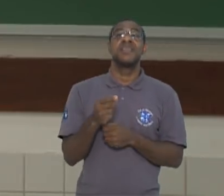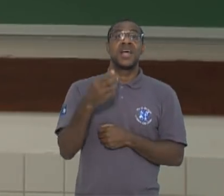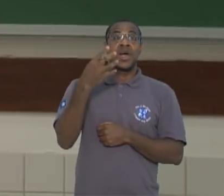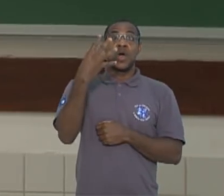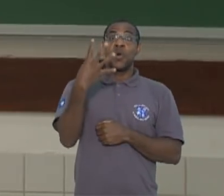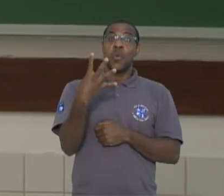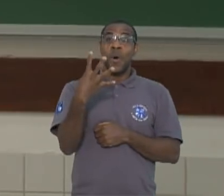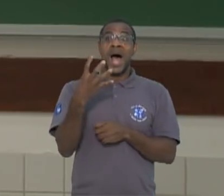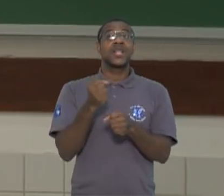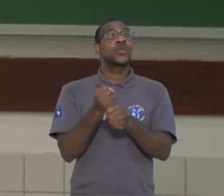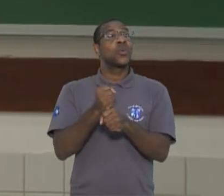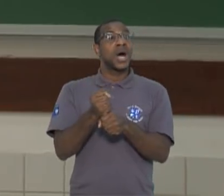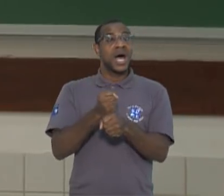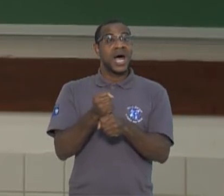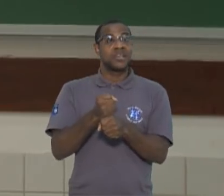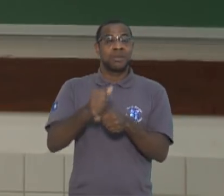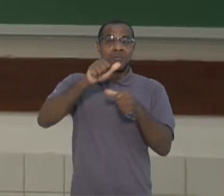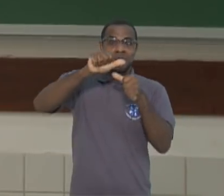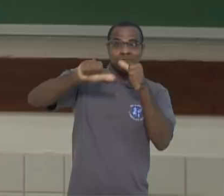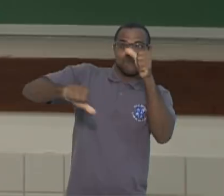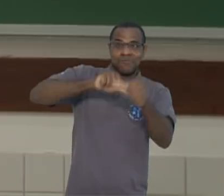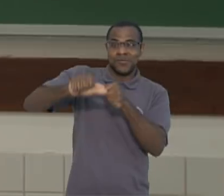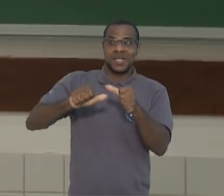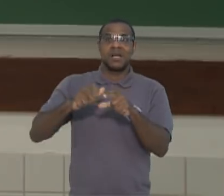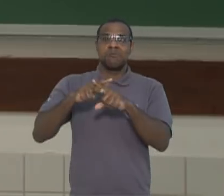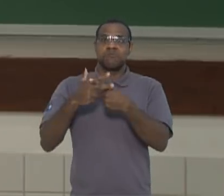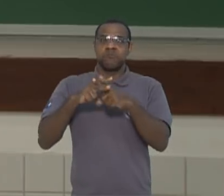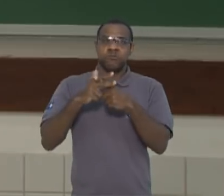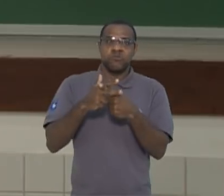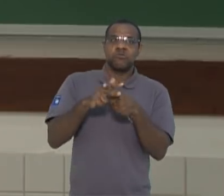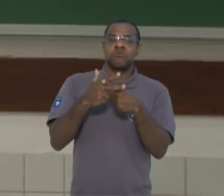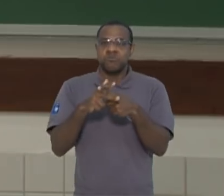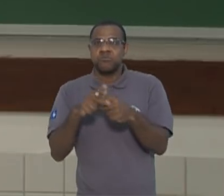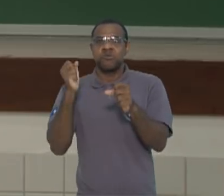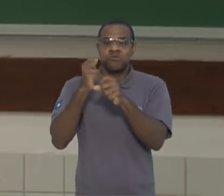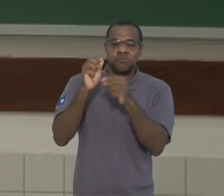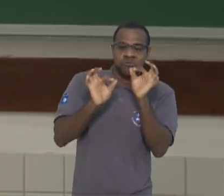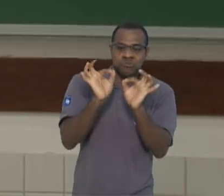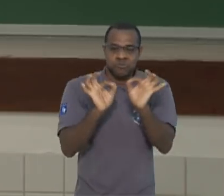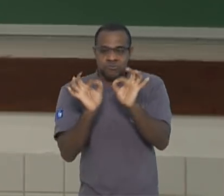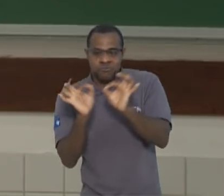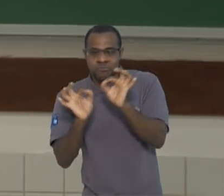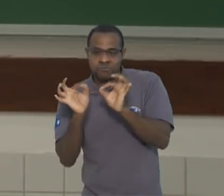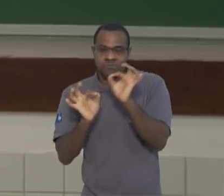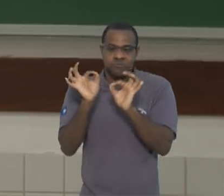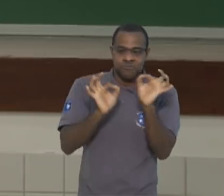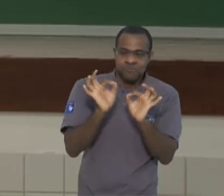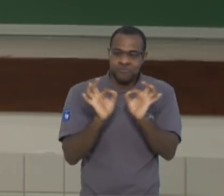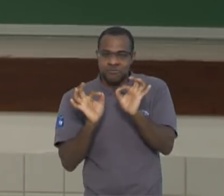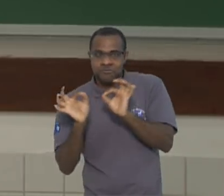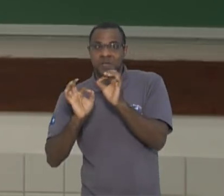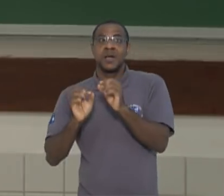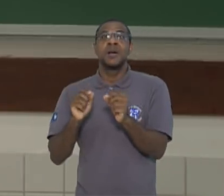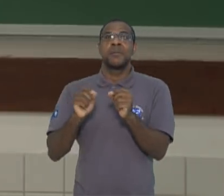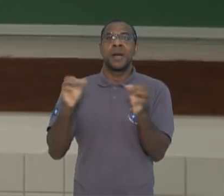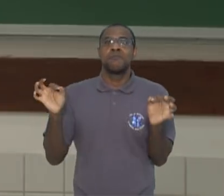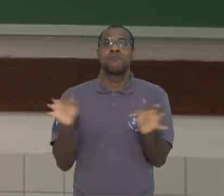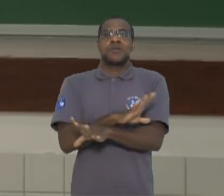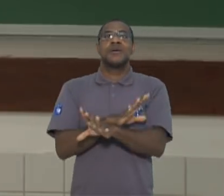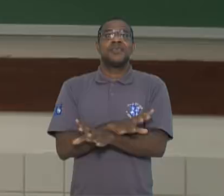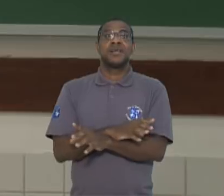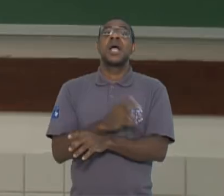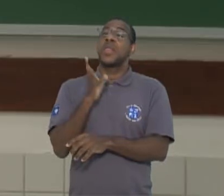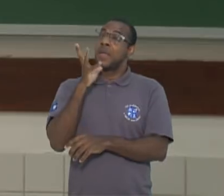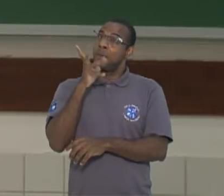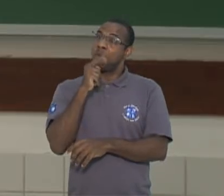deixar esse caminhão, né, como um palco, né? Foi um tempão fazendo um pouquinho aqui, um pouquinho ali, para montar e chegar nesse